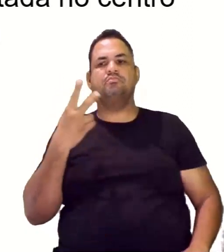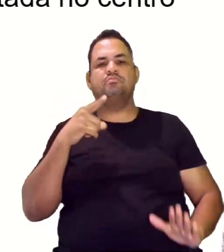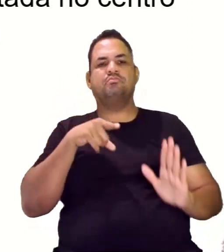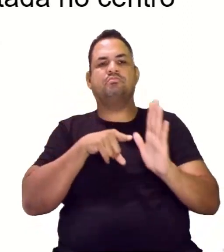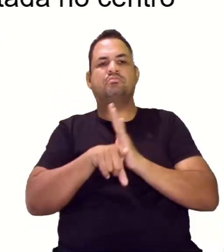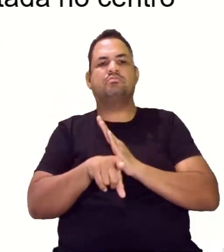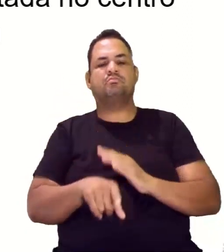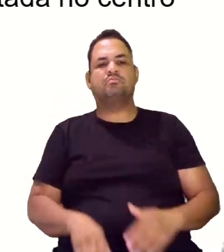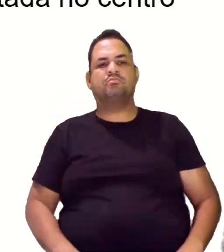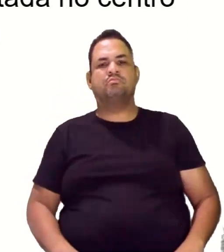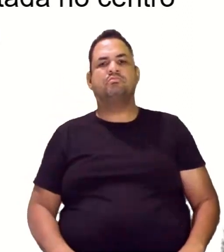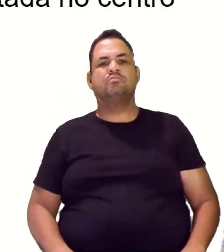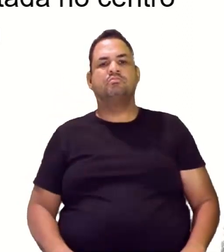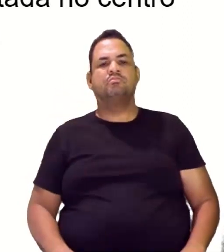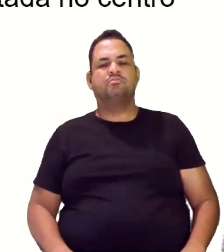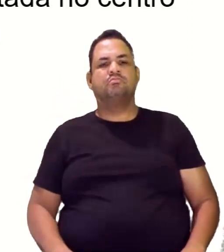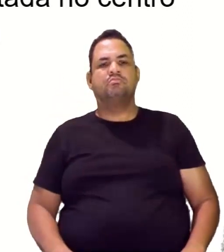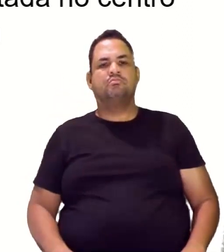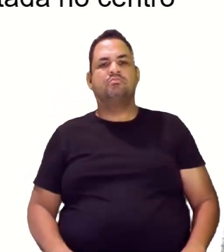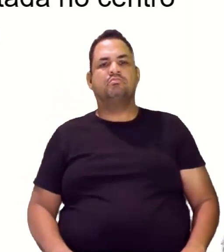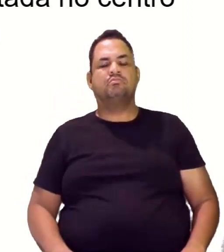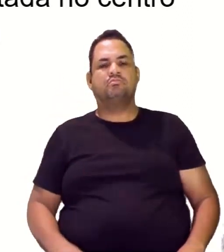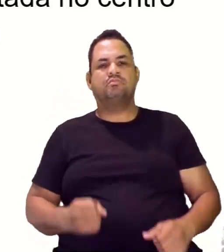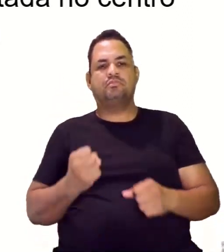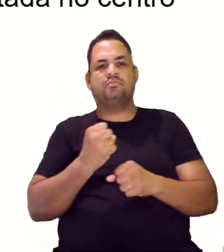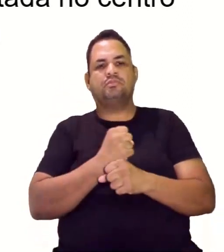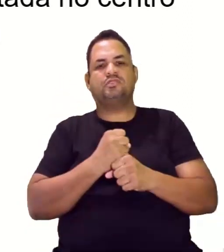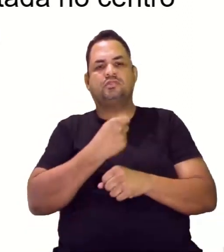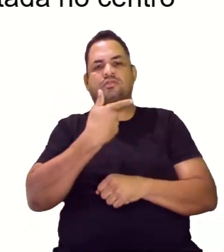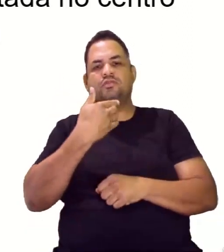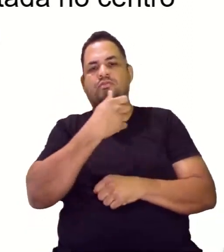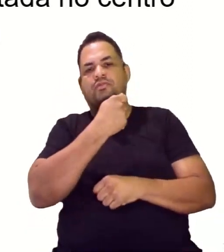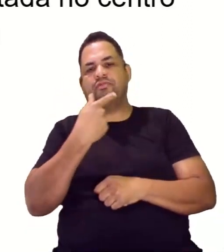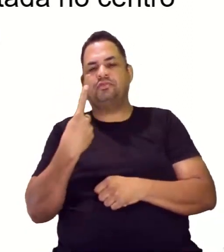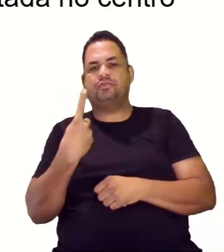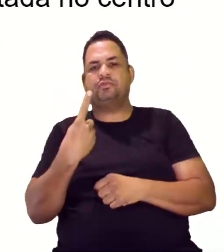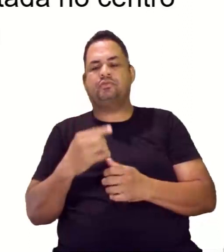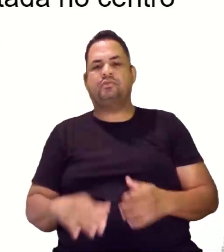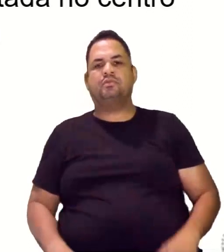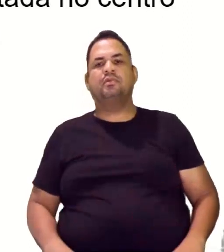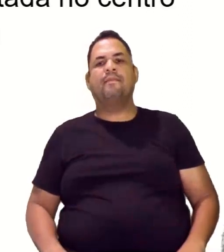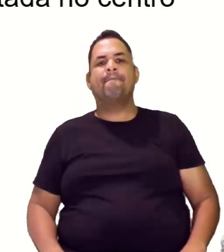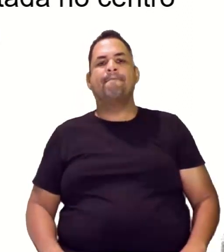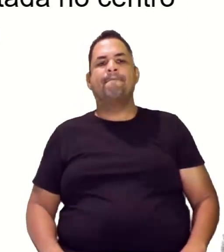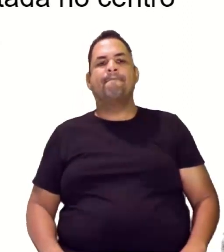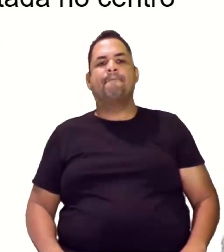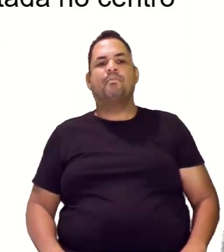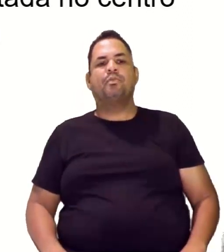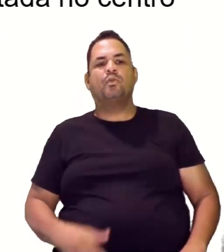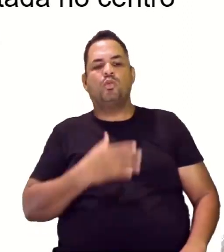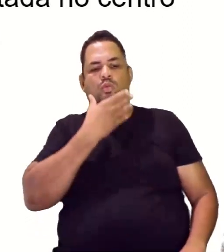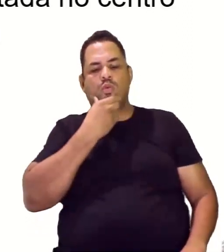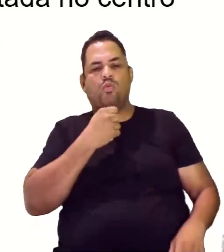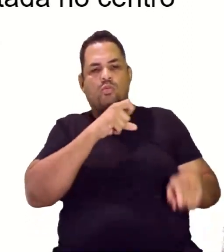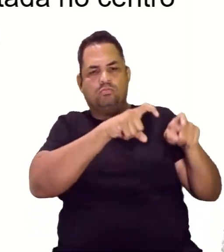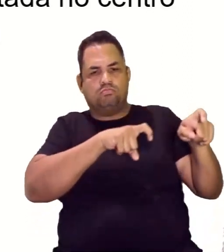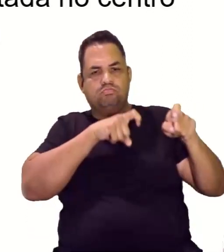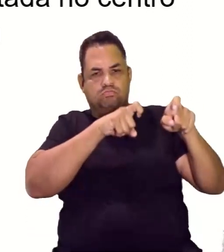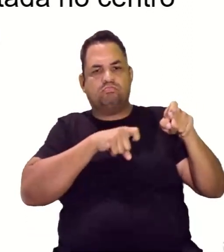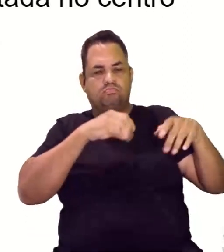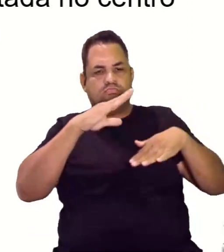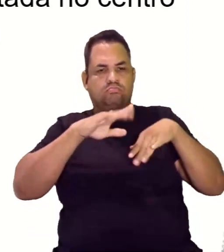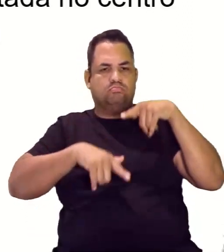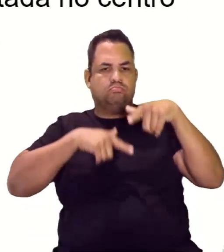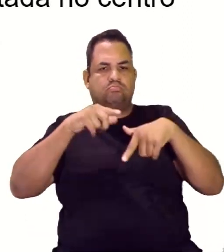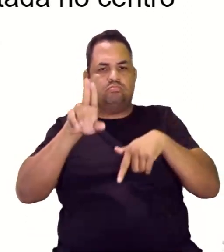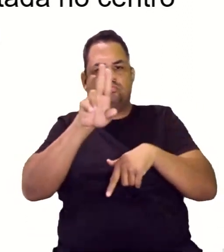pergunta ainda do Enem de 2021. Tá tudo fresco aqui, né? Novinho. Bora ver. Um agricultor